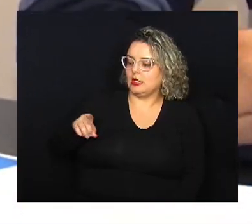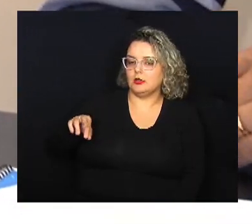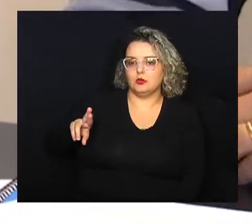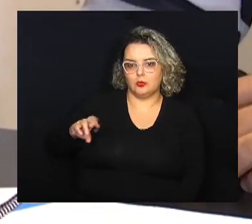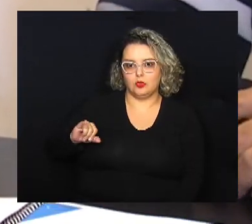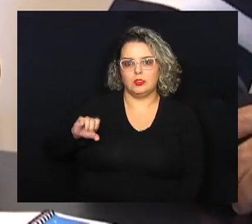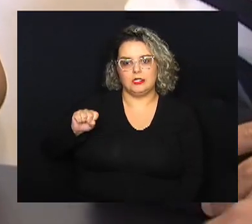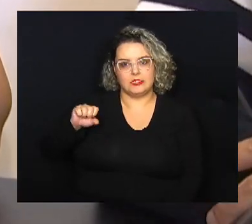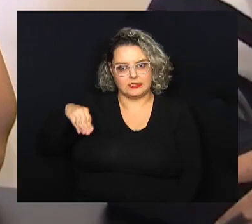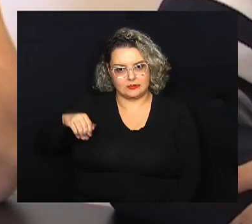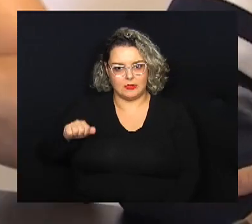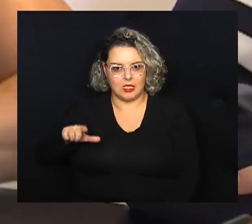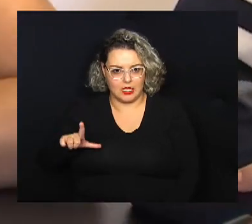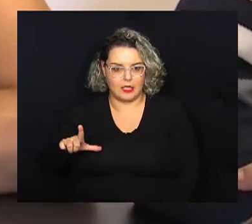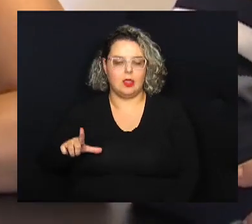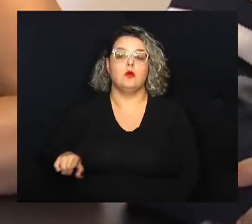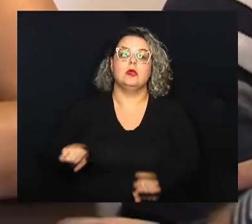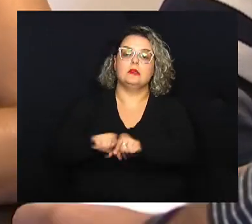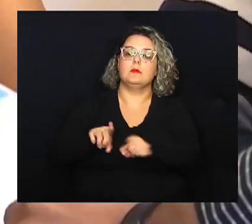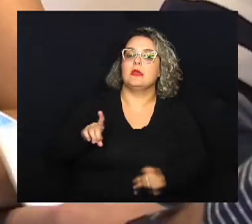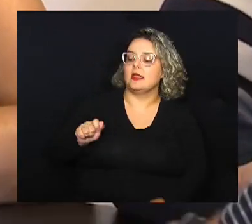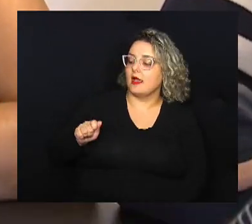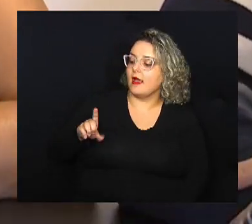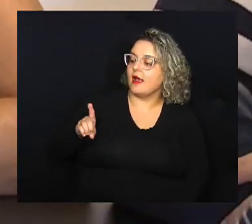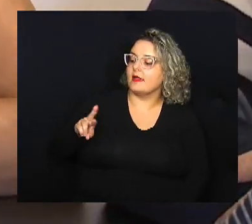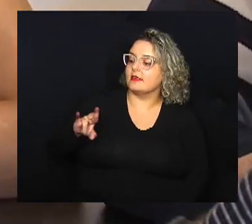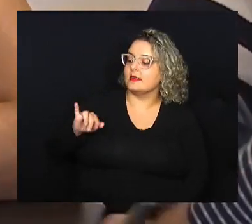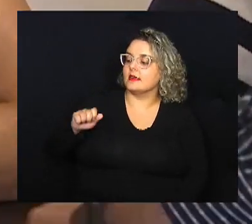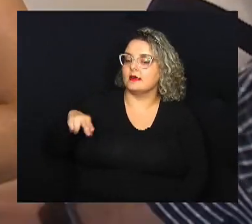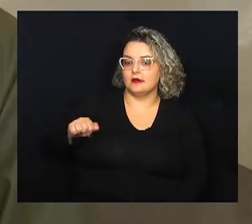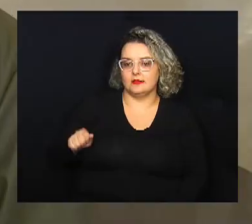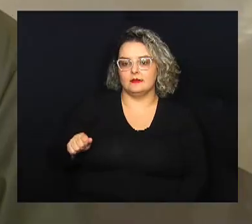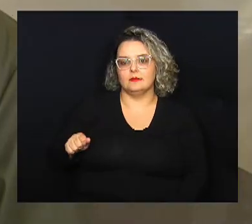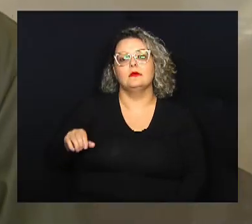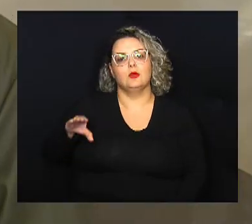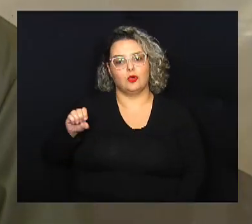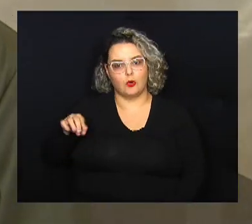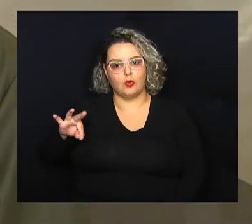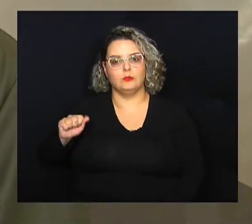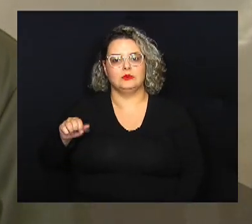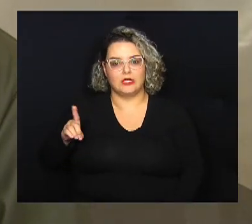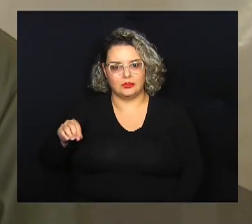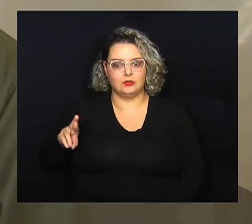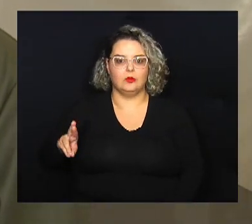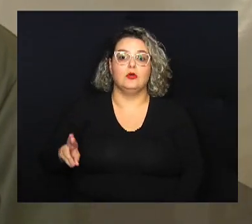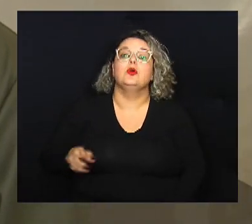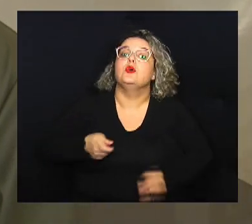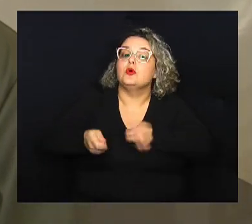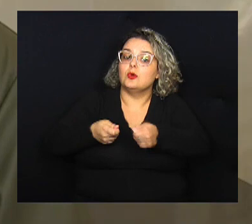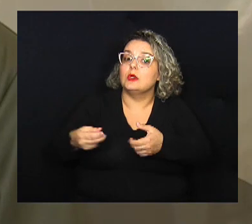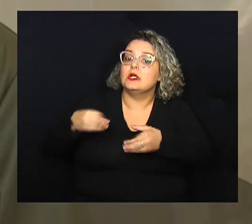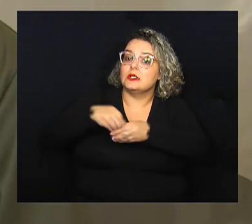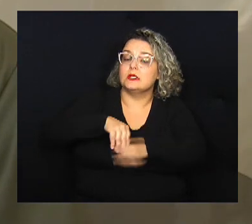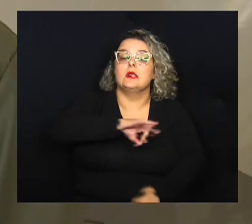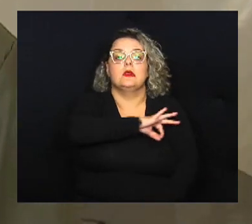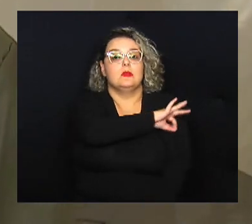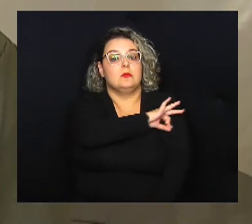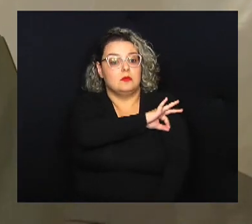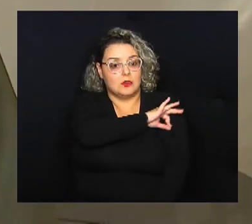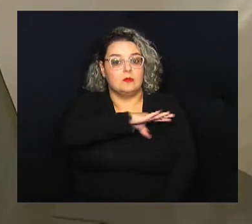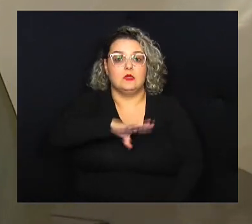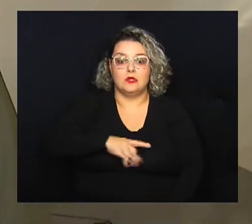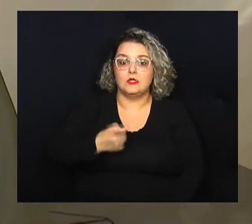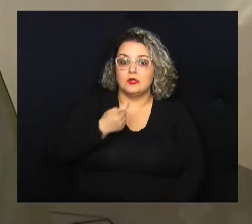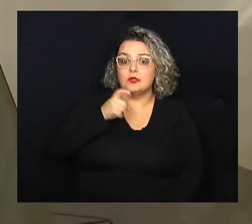e a contadora Adriana Albert, ambos da Câmara de Araras, e o controlador interno da Prefeitura da cidade,